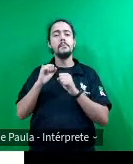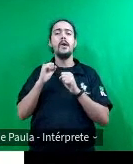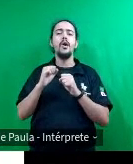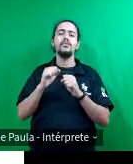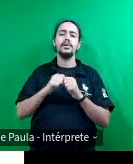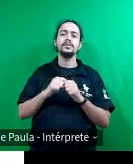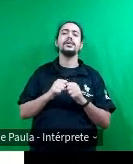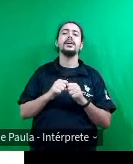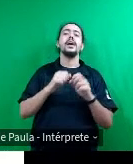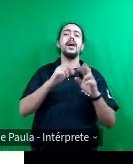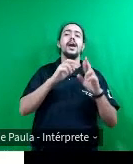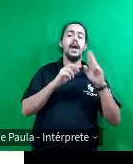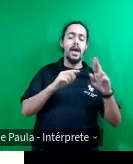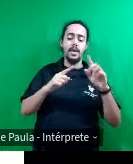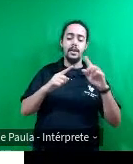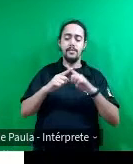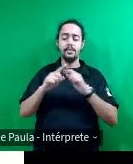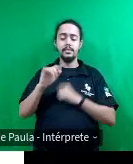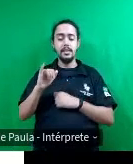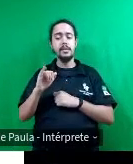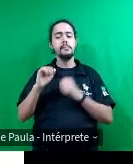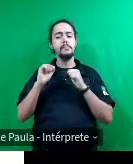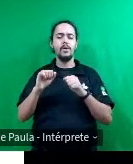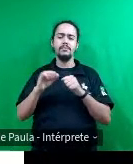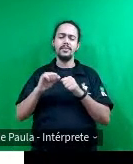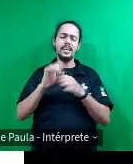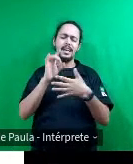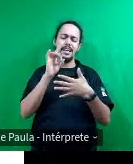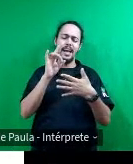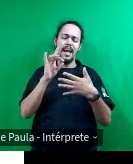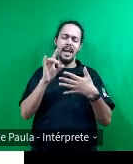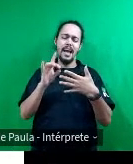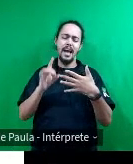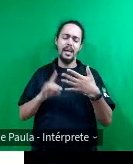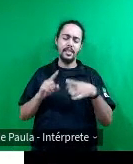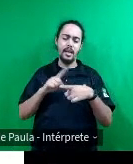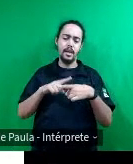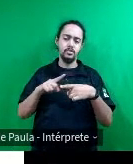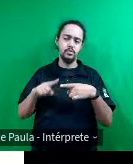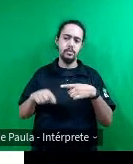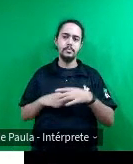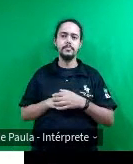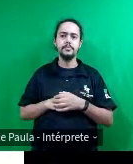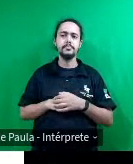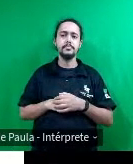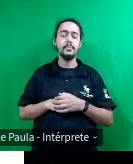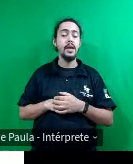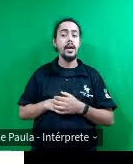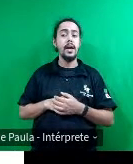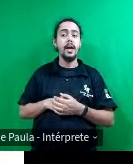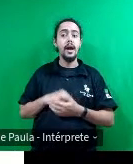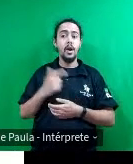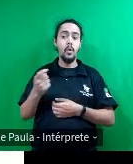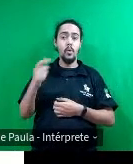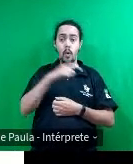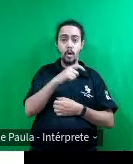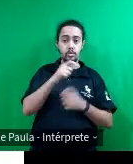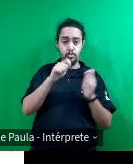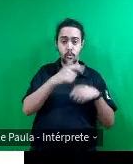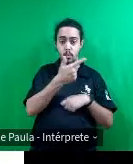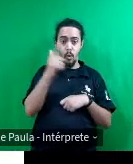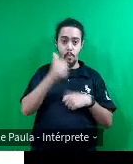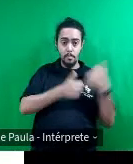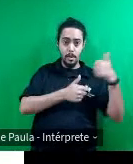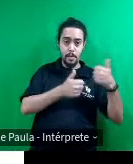cada elemento do meu circuito. Okay? Aqui é uma expressão direta, eu calculo a queda de tensão no R5, posso vir direto, R5